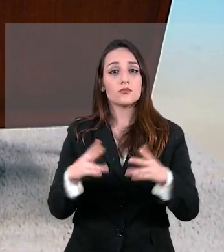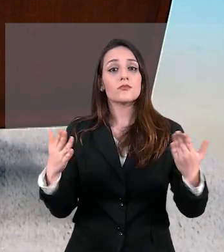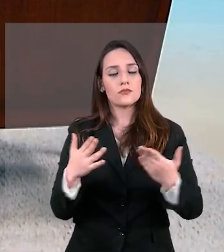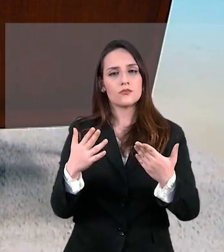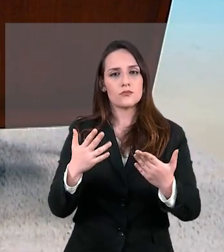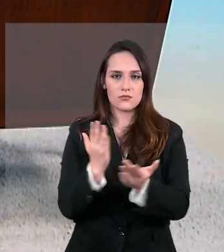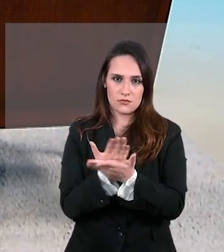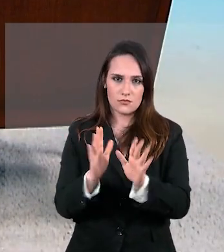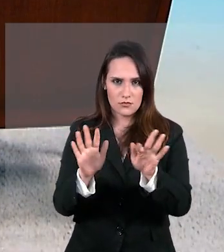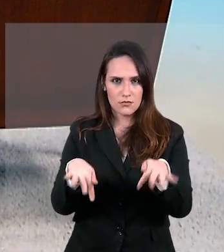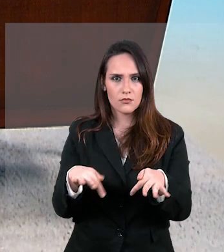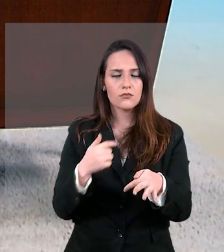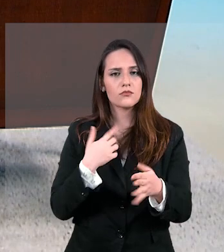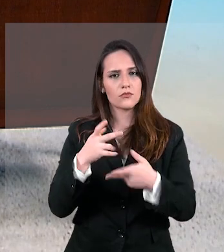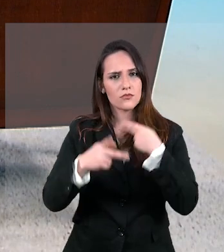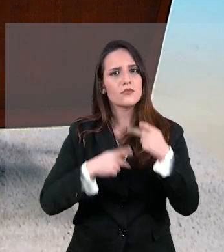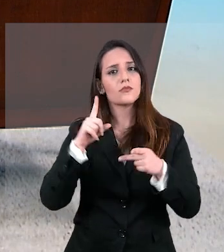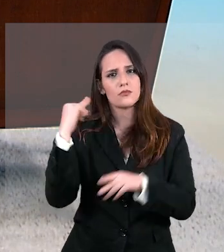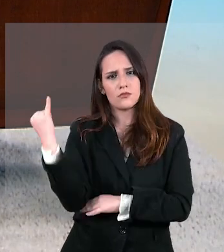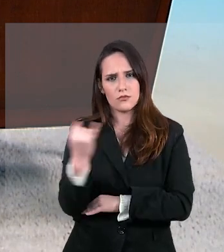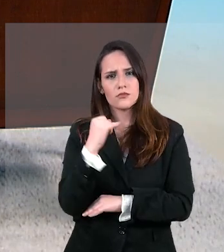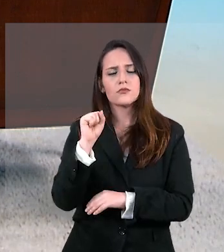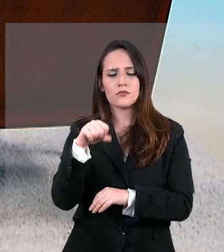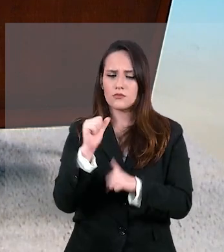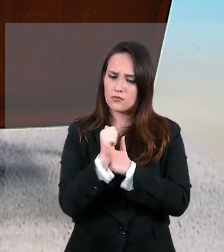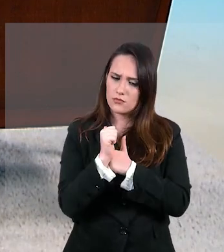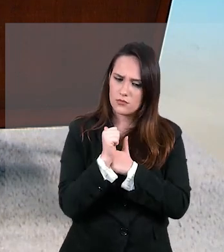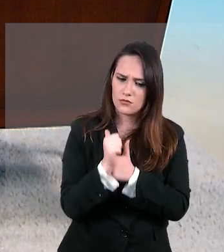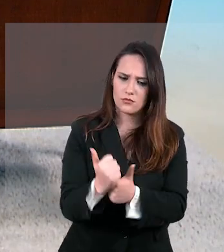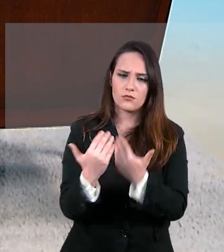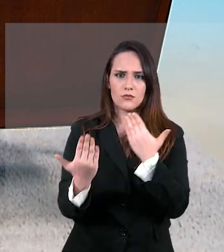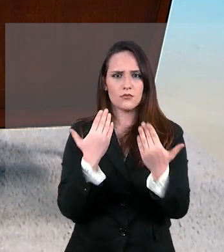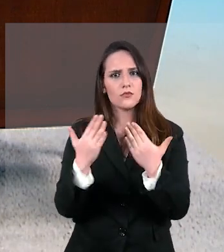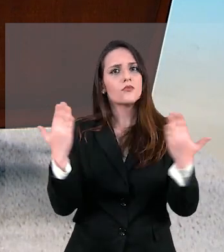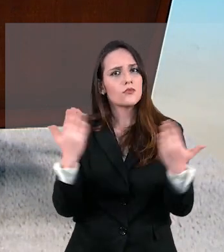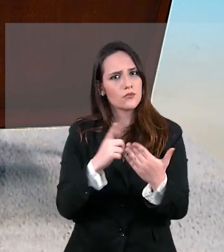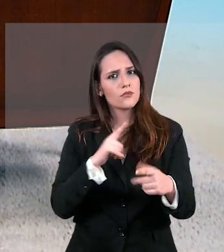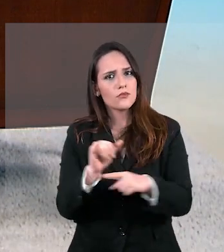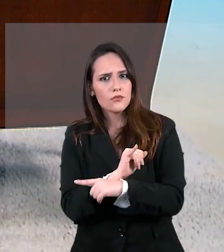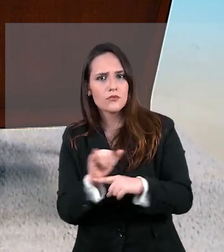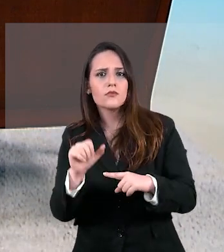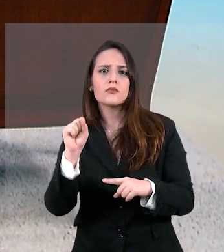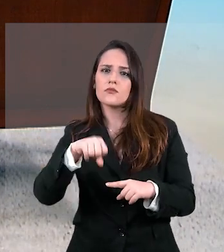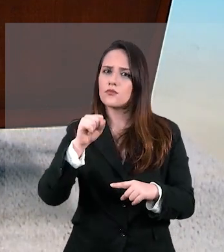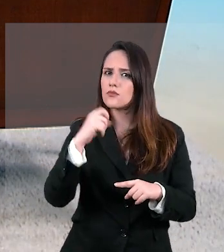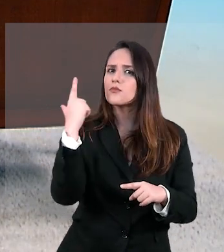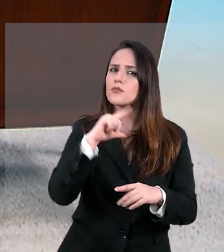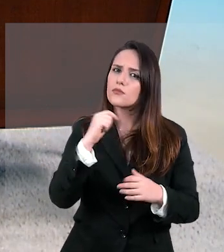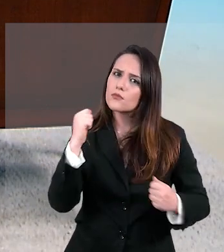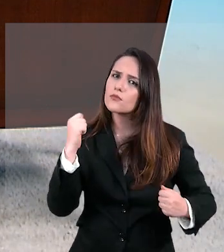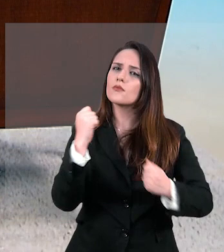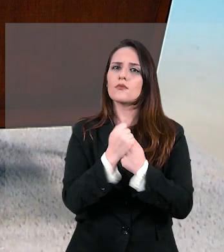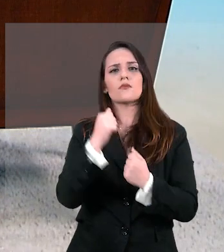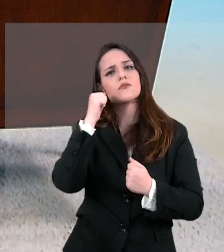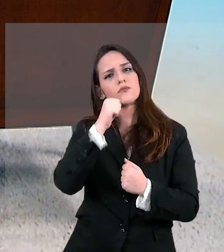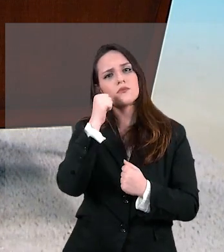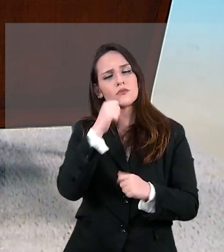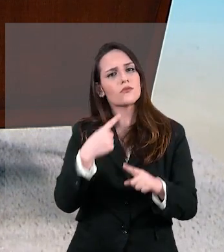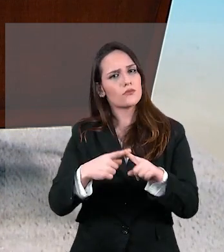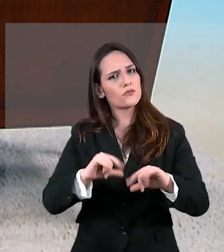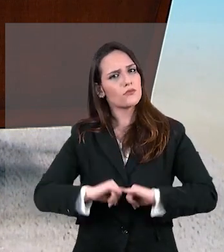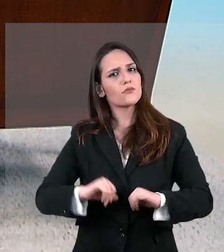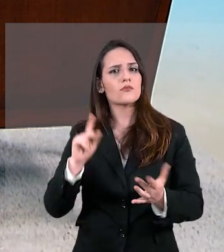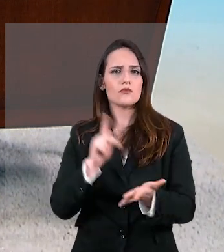a importância desse acompanhamento psicológico, nós temos ferramentas hoje em dia para dar suporte para